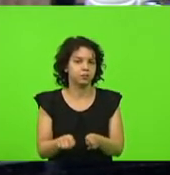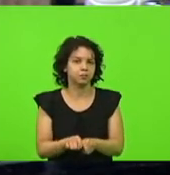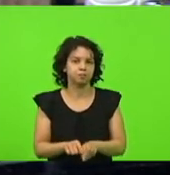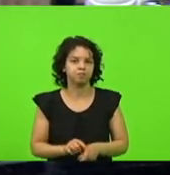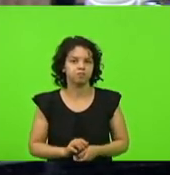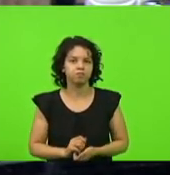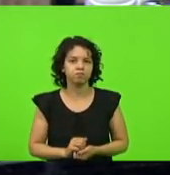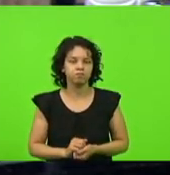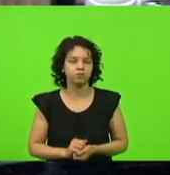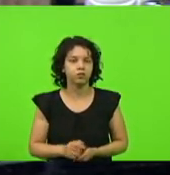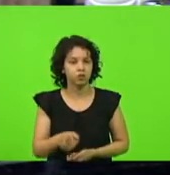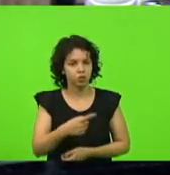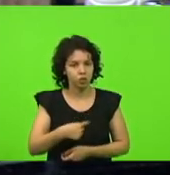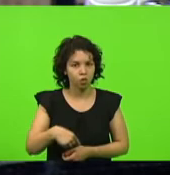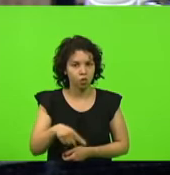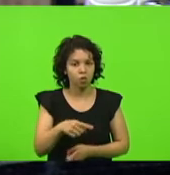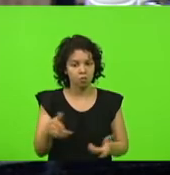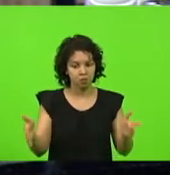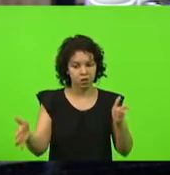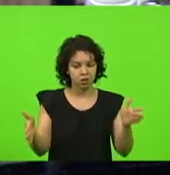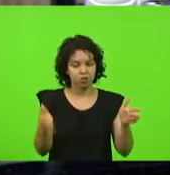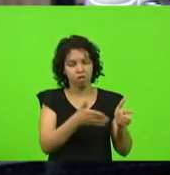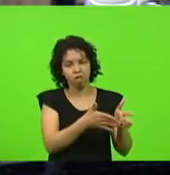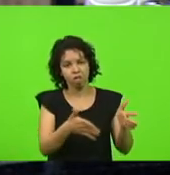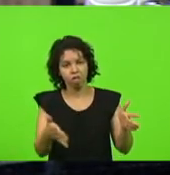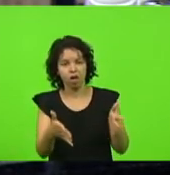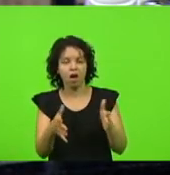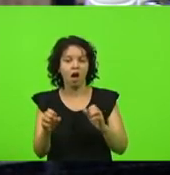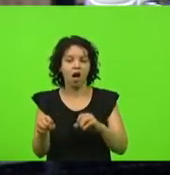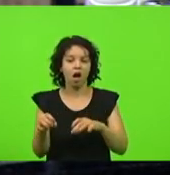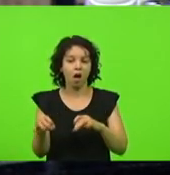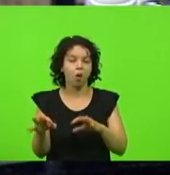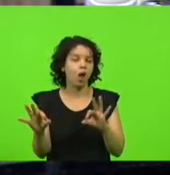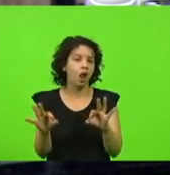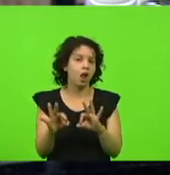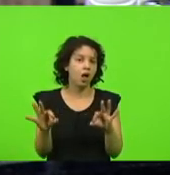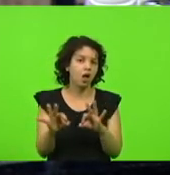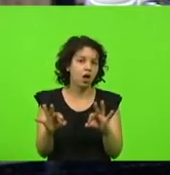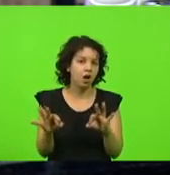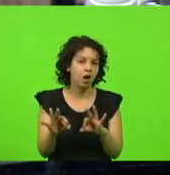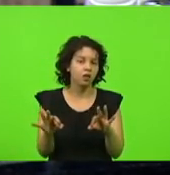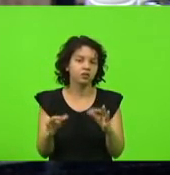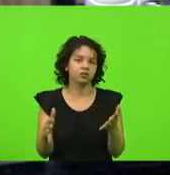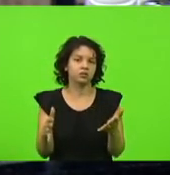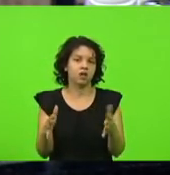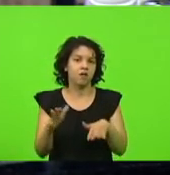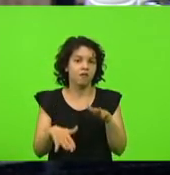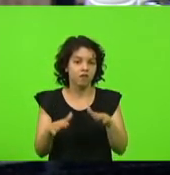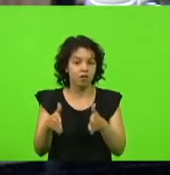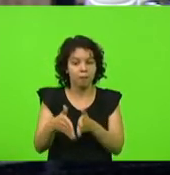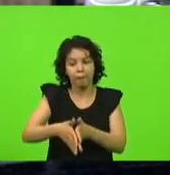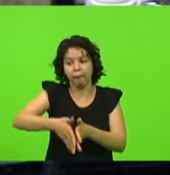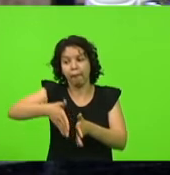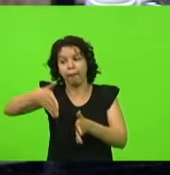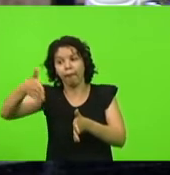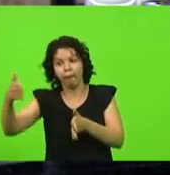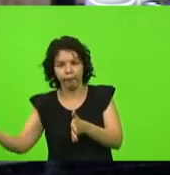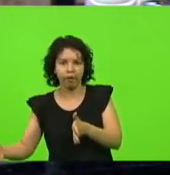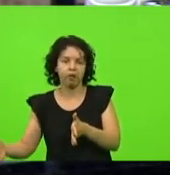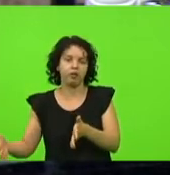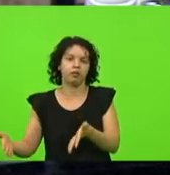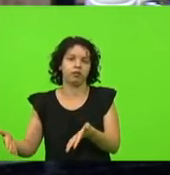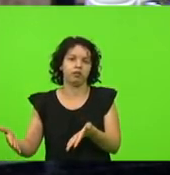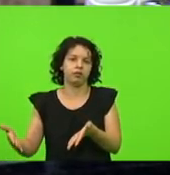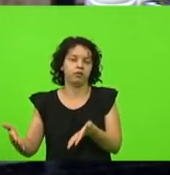Porque ficamos tanto tempo sem aula e, muitas vezes, se estendendo esse tempo por teimosia e militância